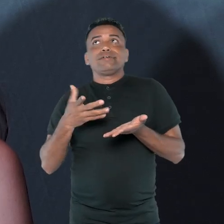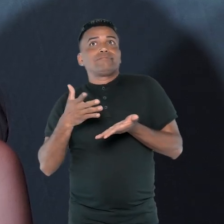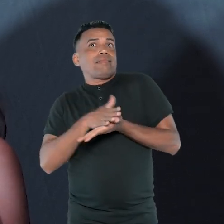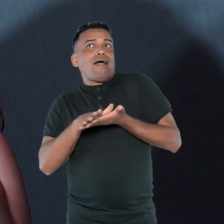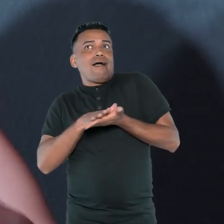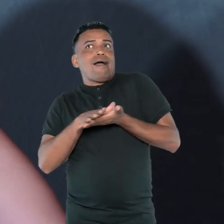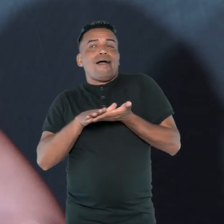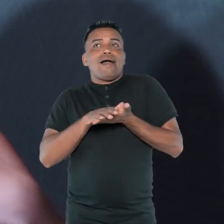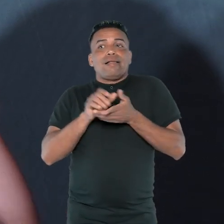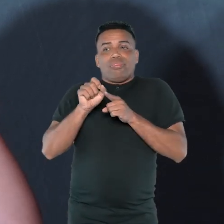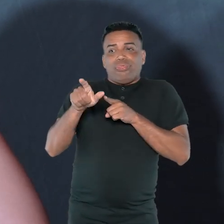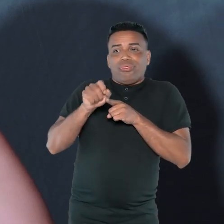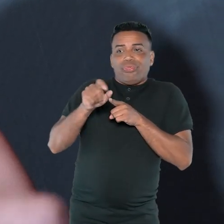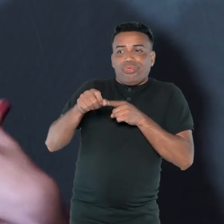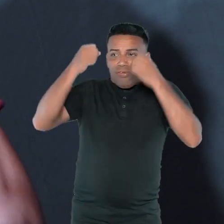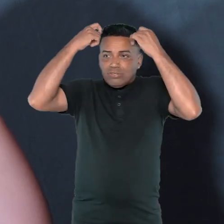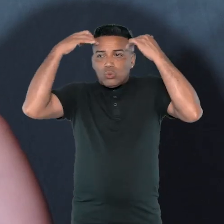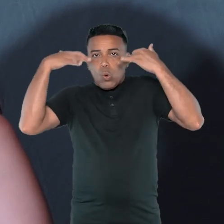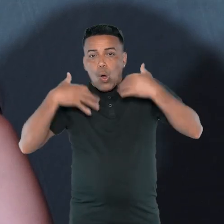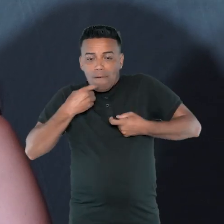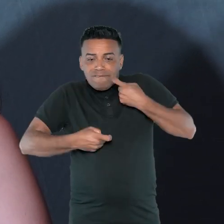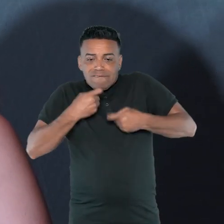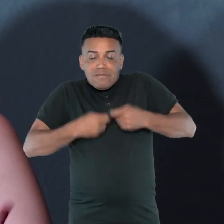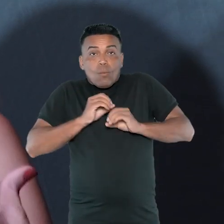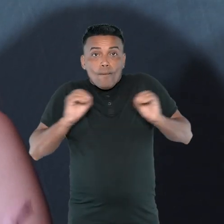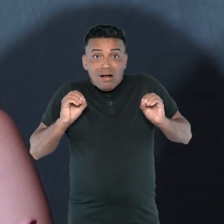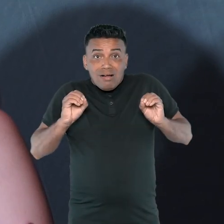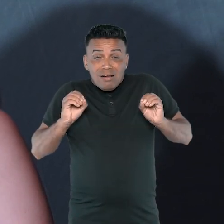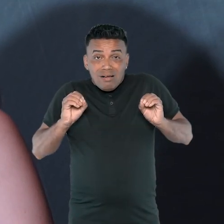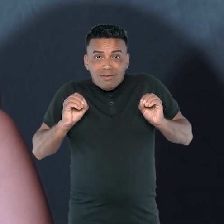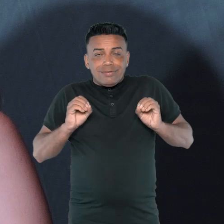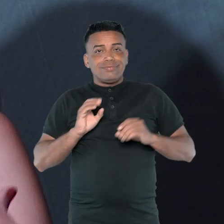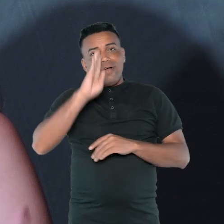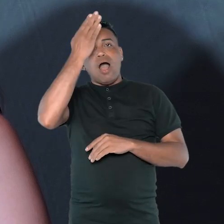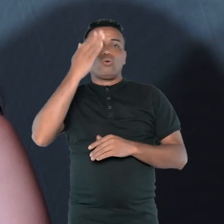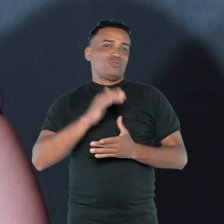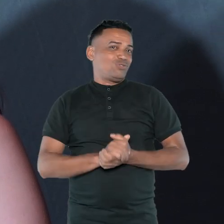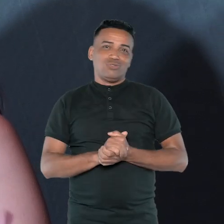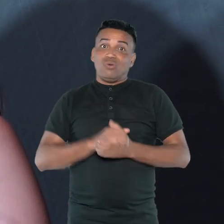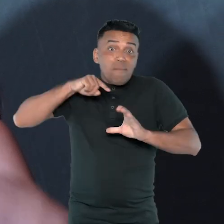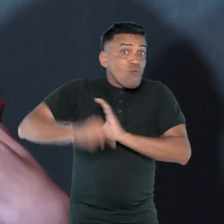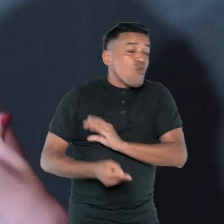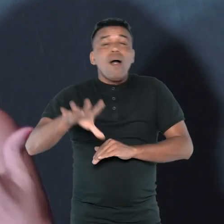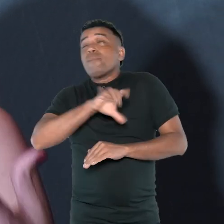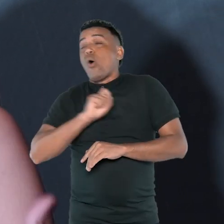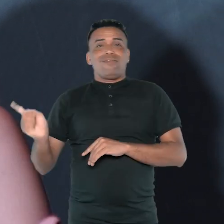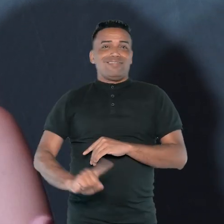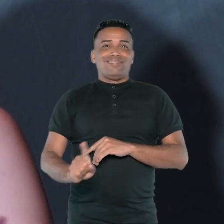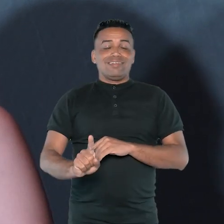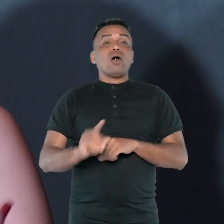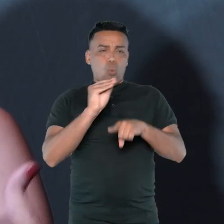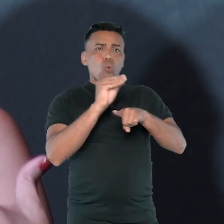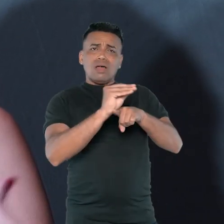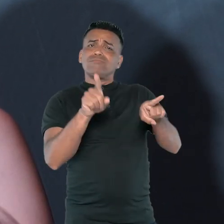sem sêmen, sem suor e sem sangue, é um amor falso, não alcança a totalidade do amor. E para o cuidado